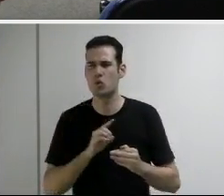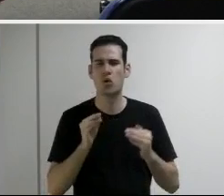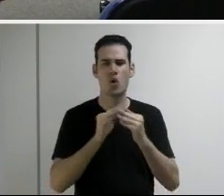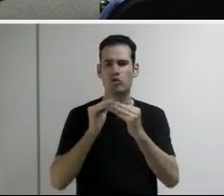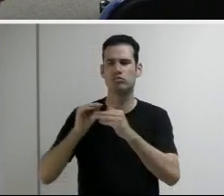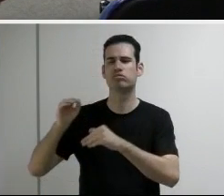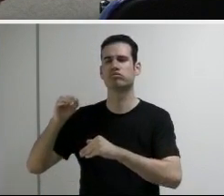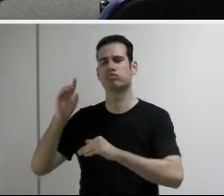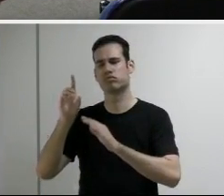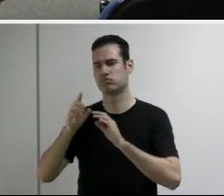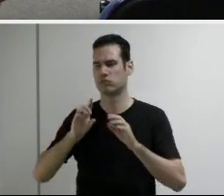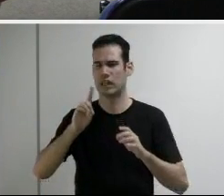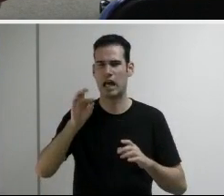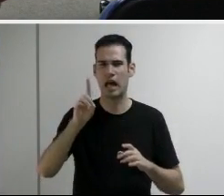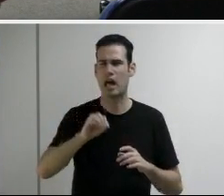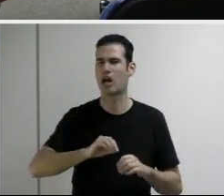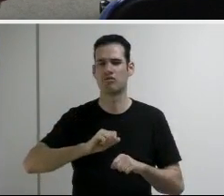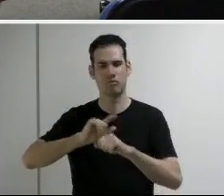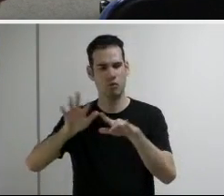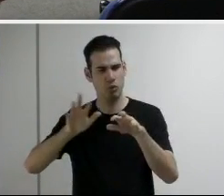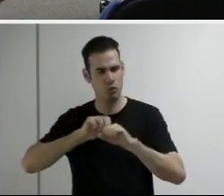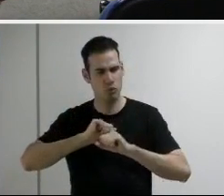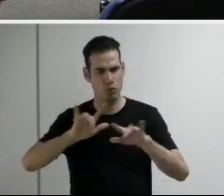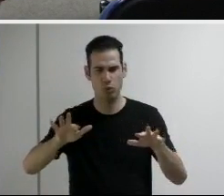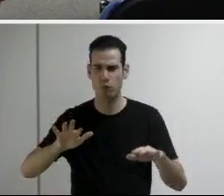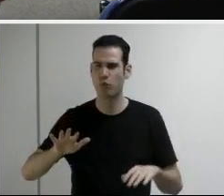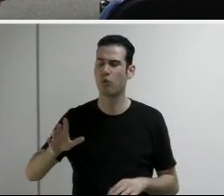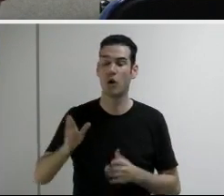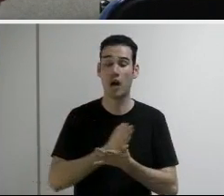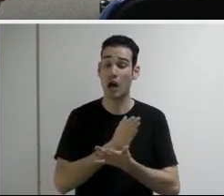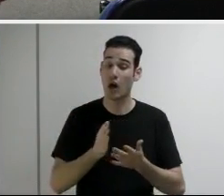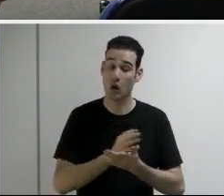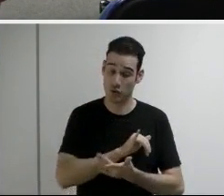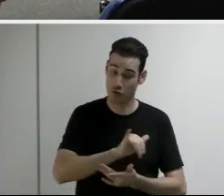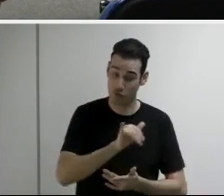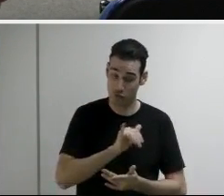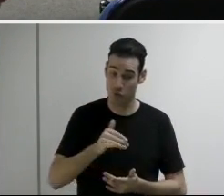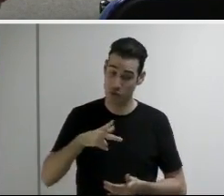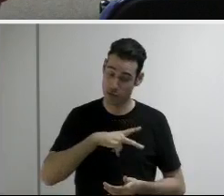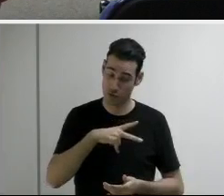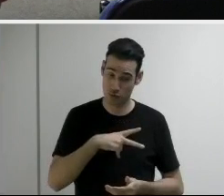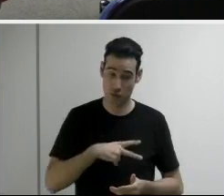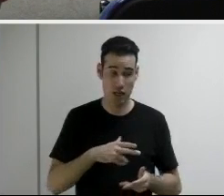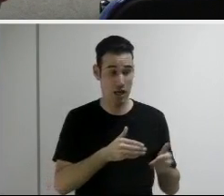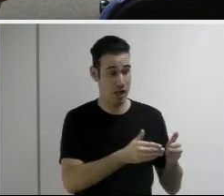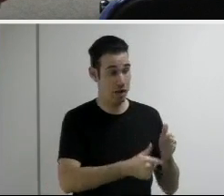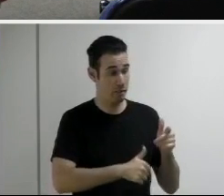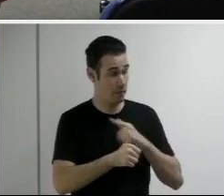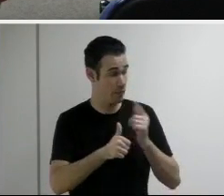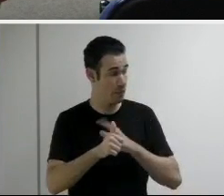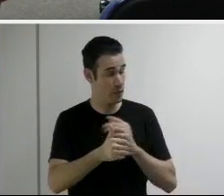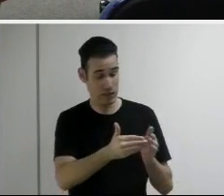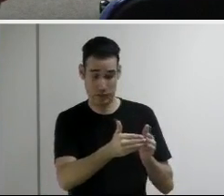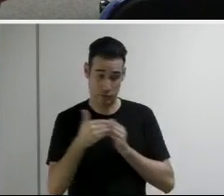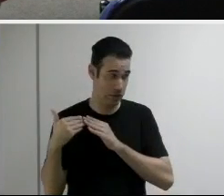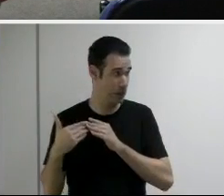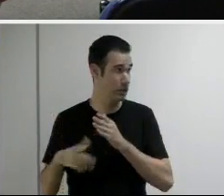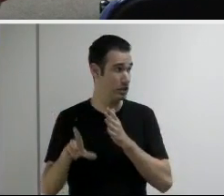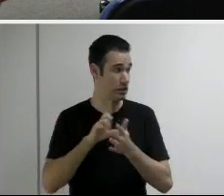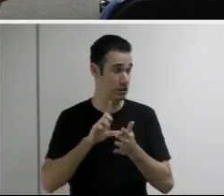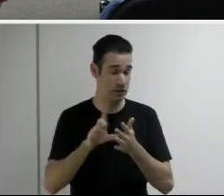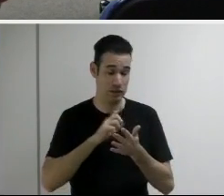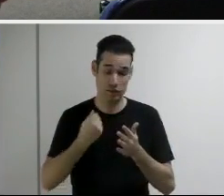sensíveis, ele precisa ter um consentimento com uma camada mais protetiva do que um dado geral. Ele precisa ter um consentimento